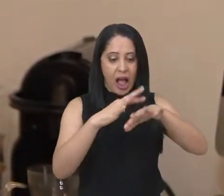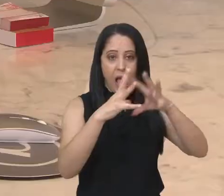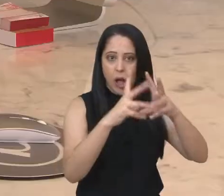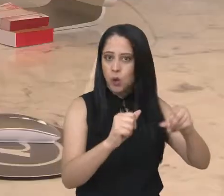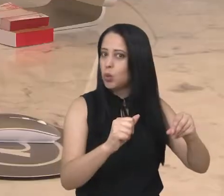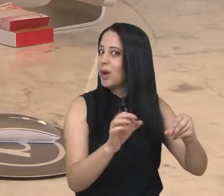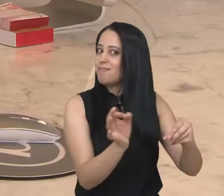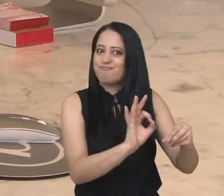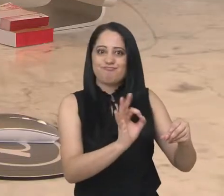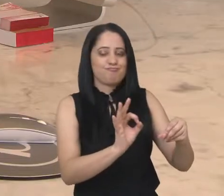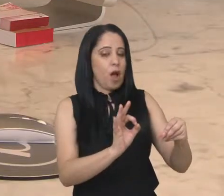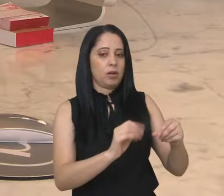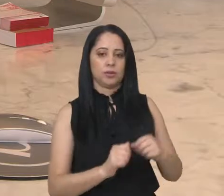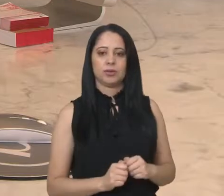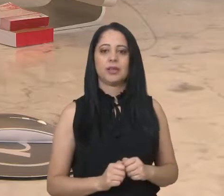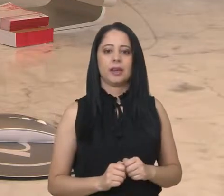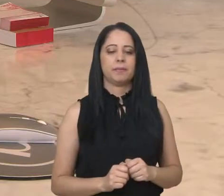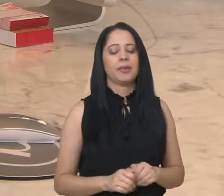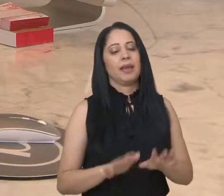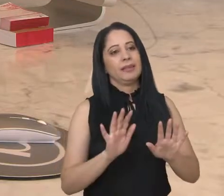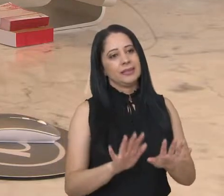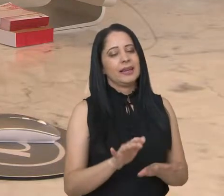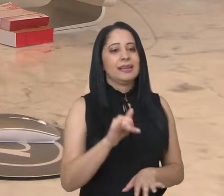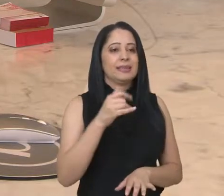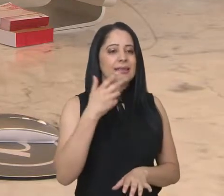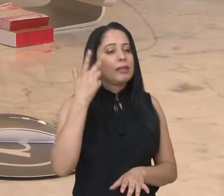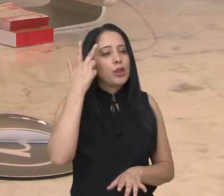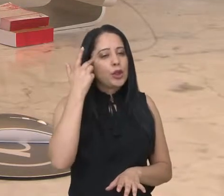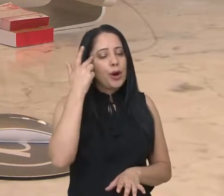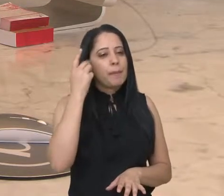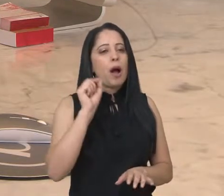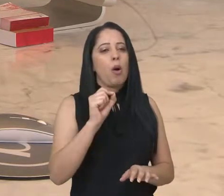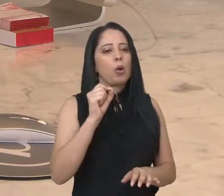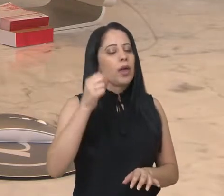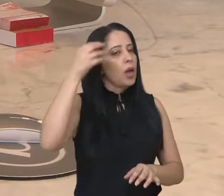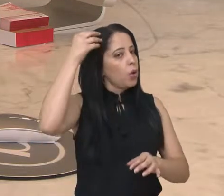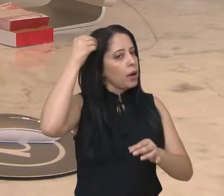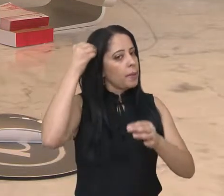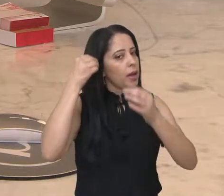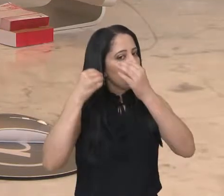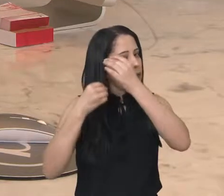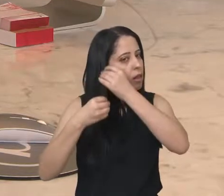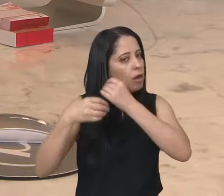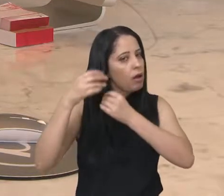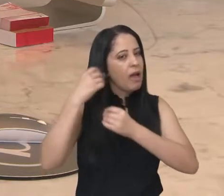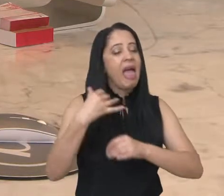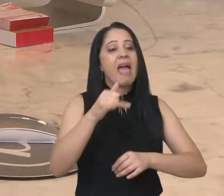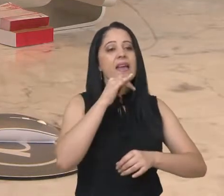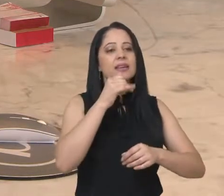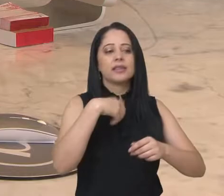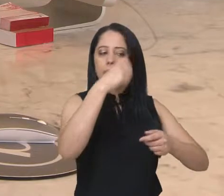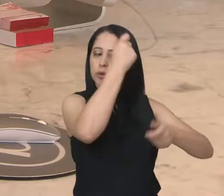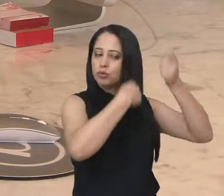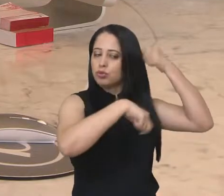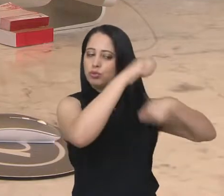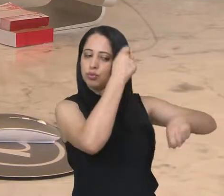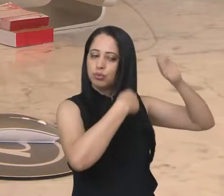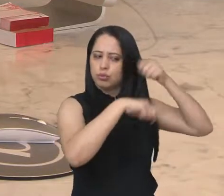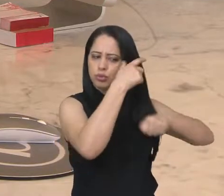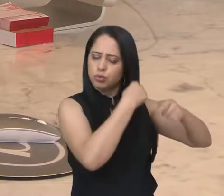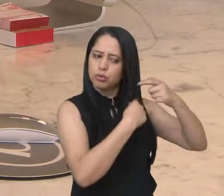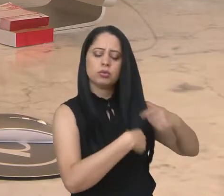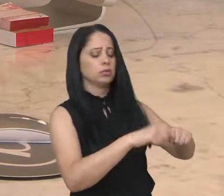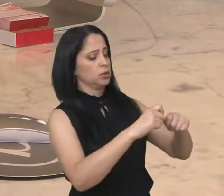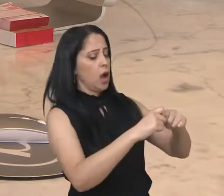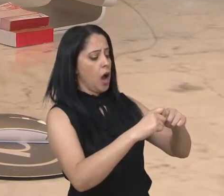cura. Normalmente, o mais frequente, o mais comum é uma perda mais repentina do cabelo. De repente, num dia num cabeleireiro ou